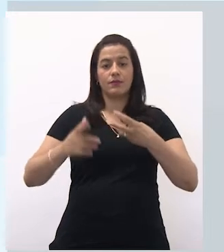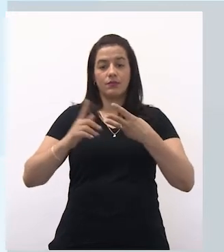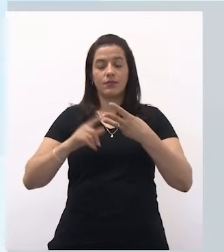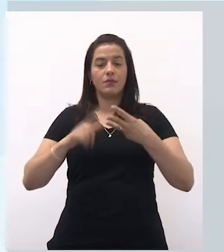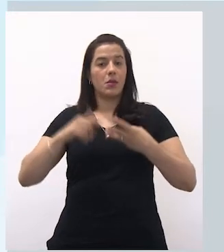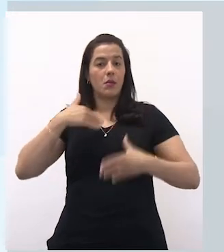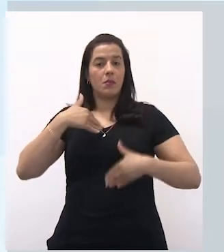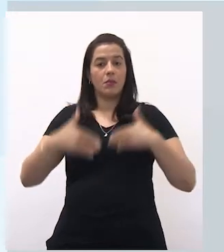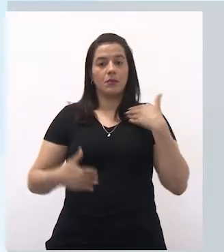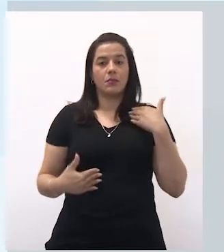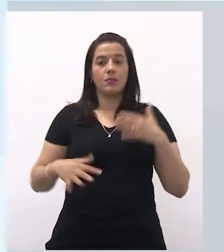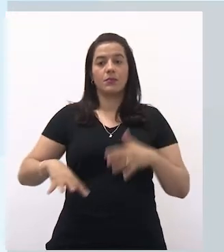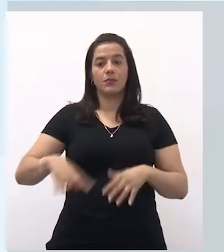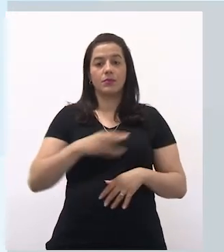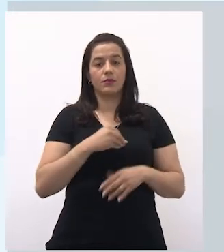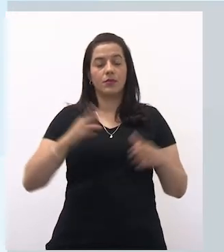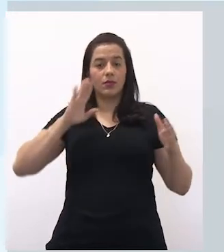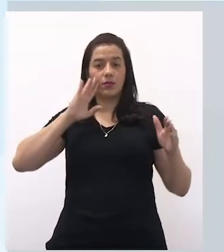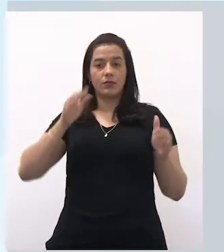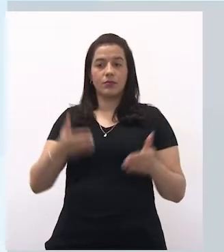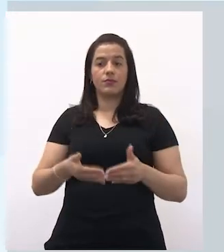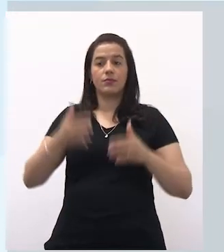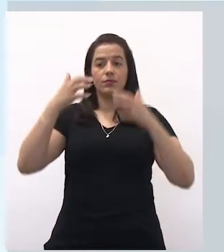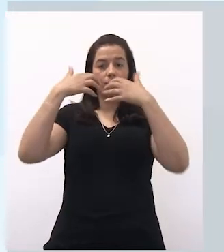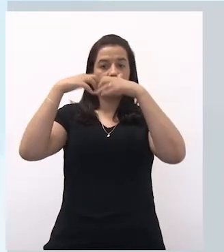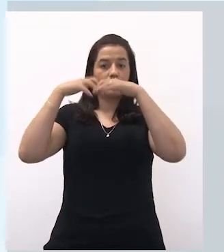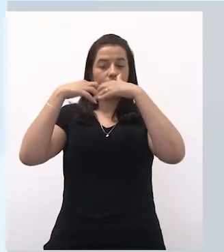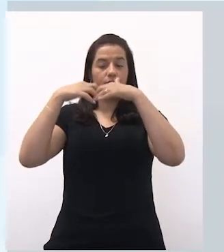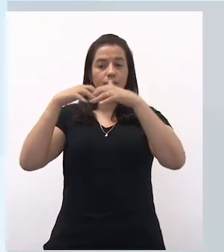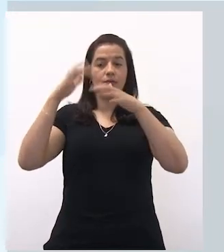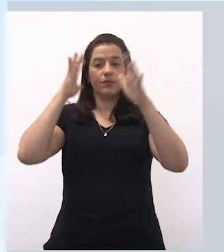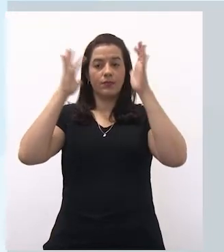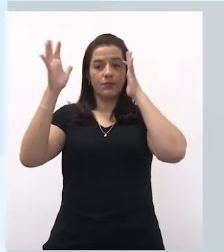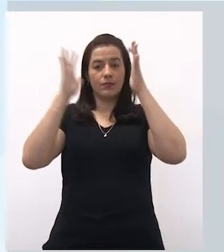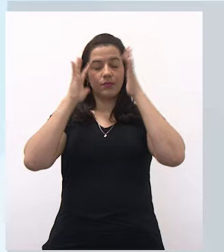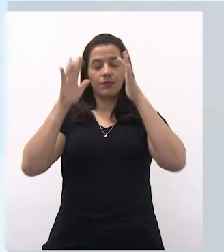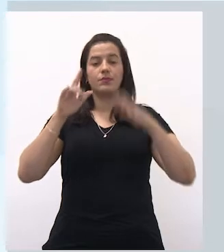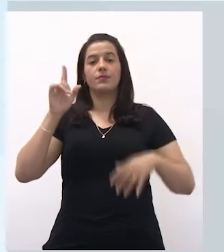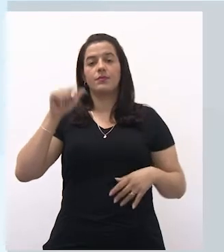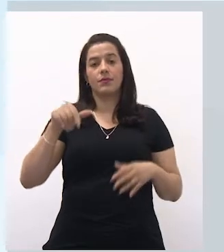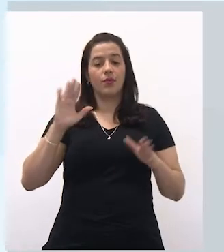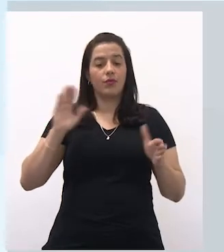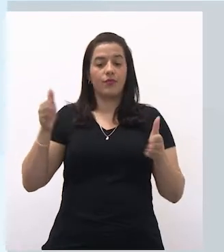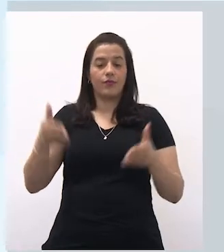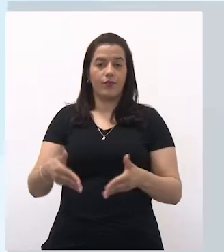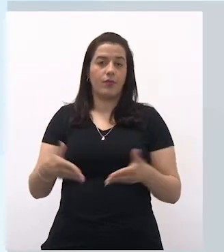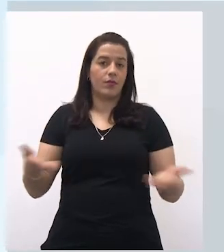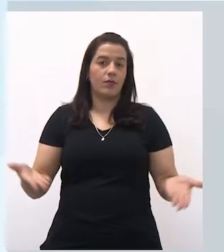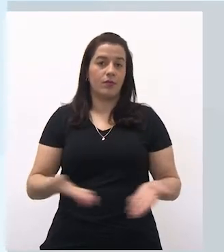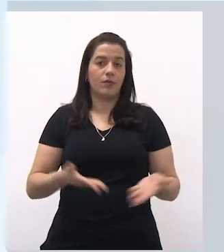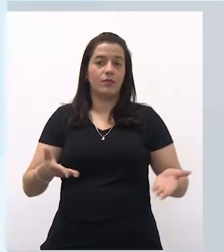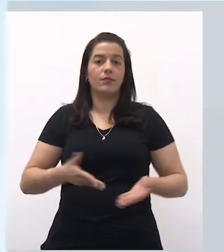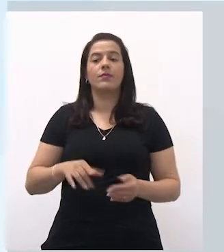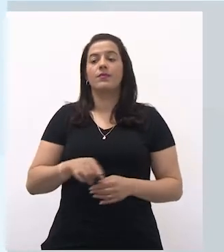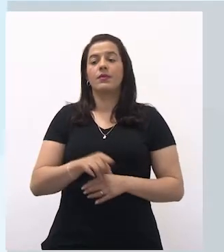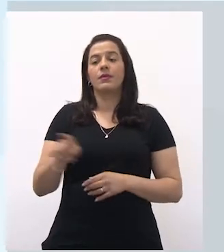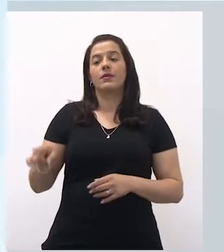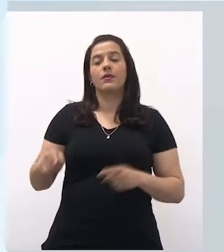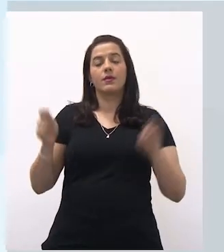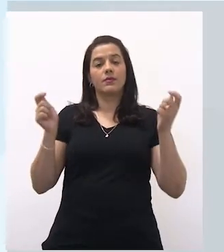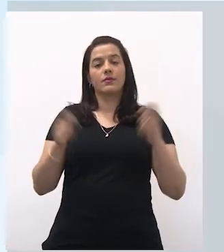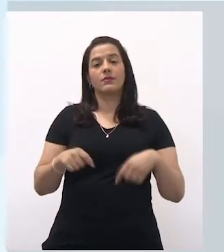deter aos domínios cognitivos. E pensando na taxonomia de Bloom revisada, que é a taxonomia que o professor pode